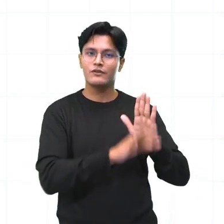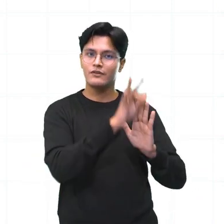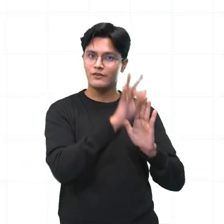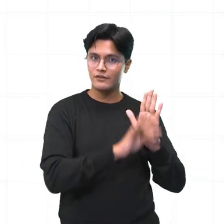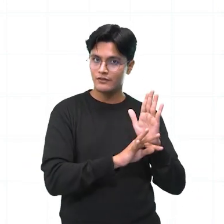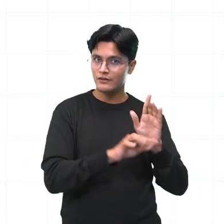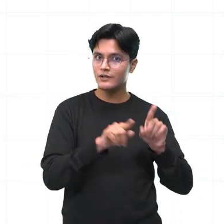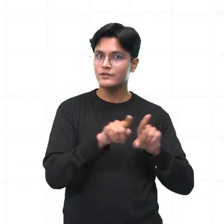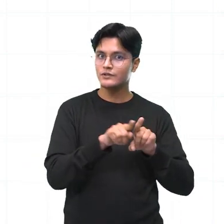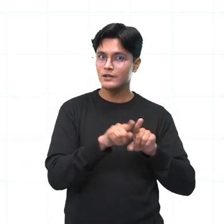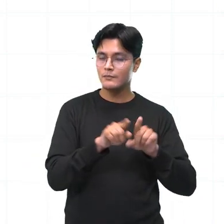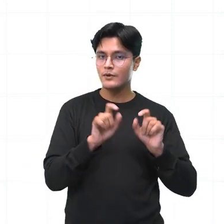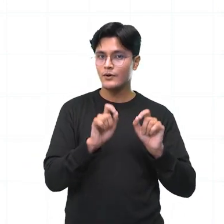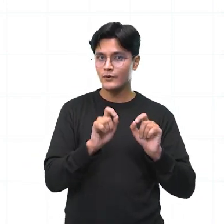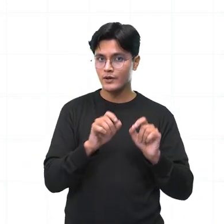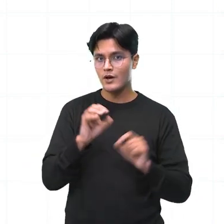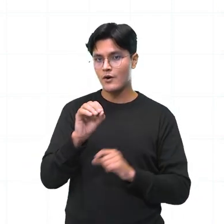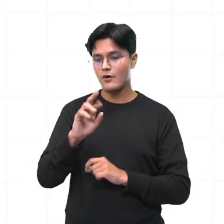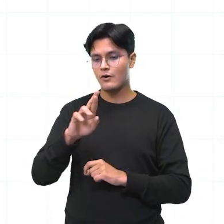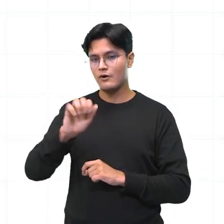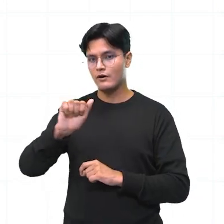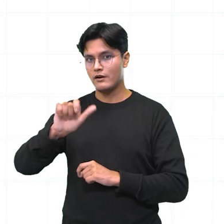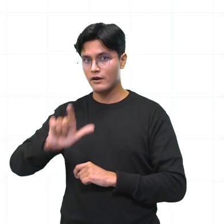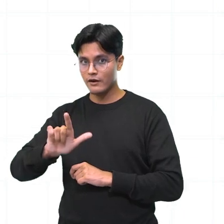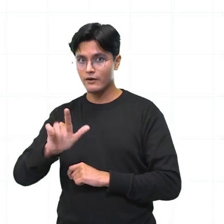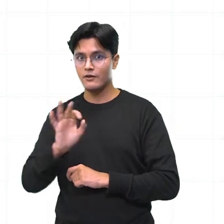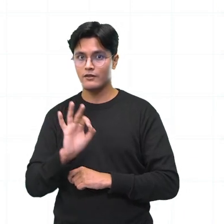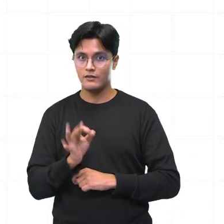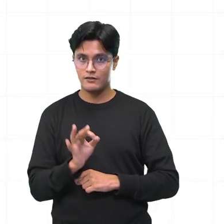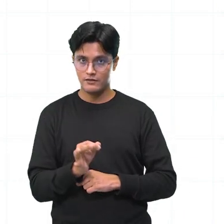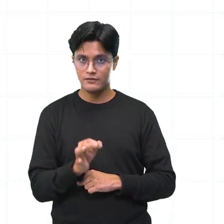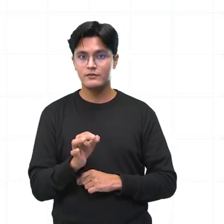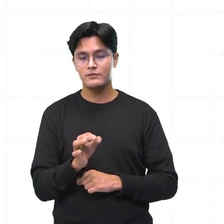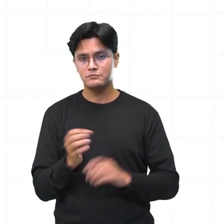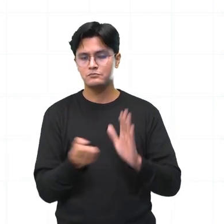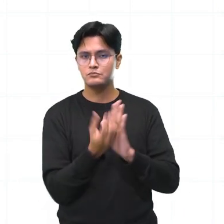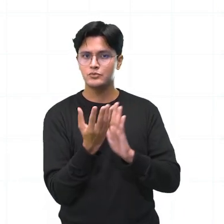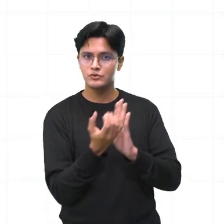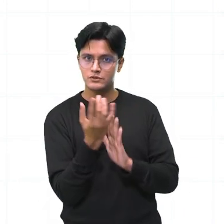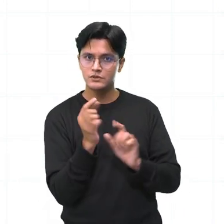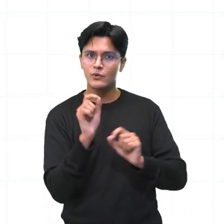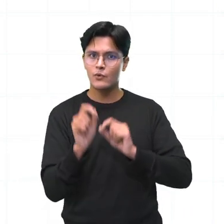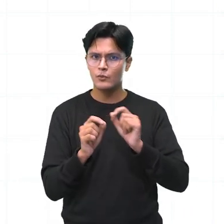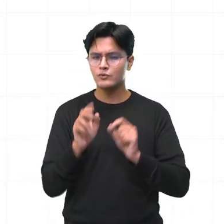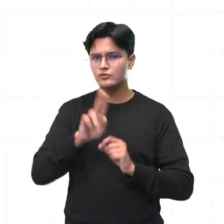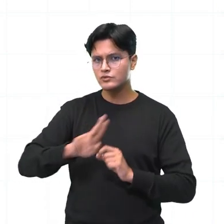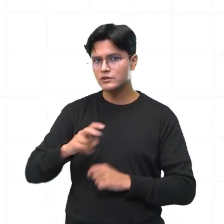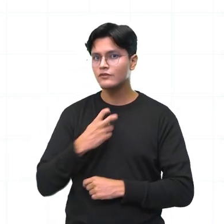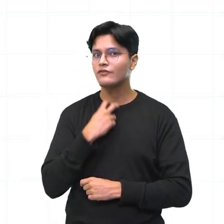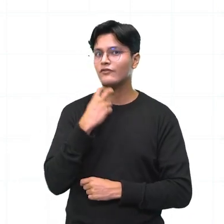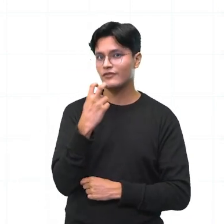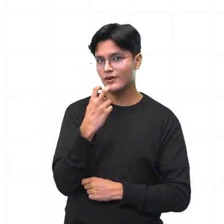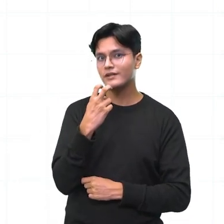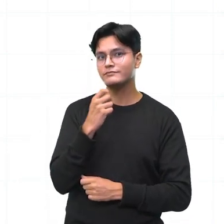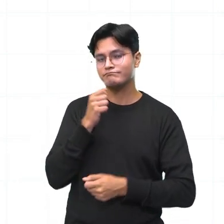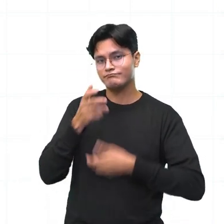textual quanto um gênero oral. Ele é produzido ali através da voz. Então, em